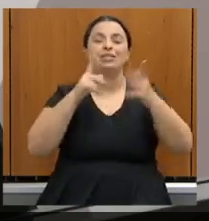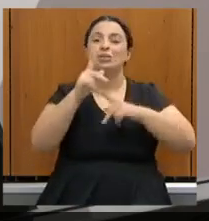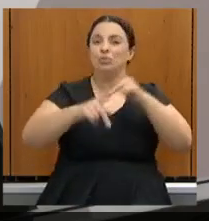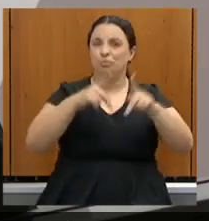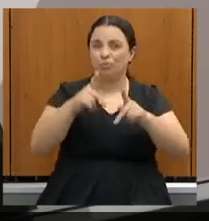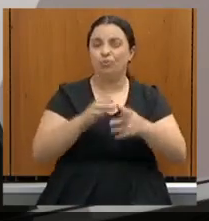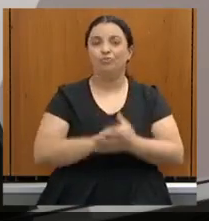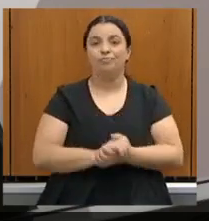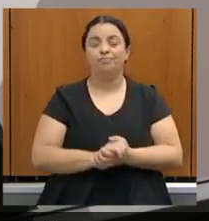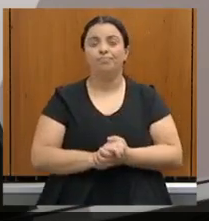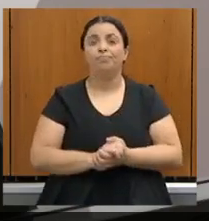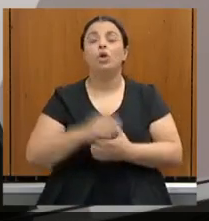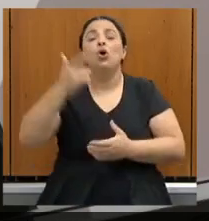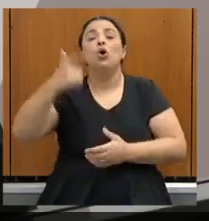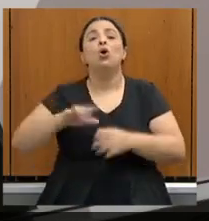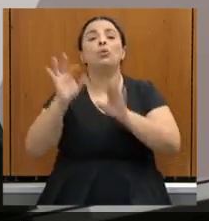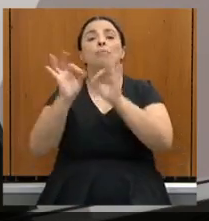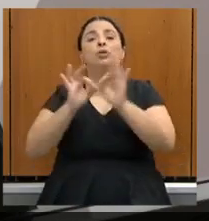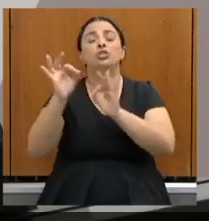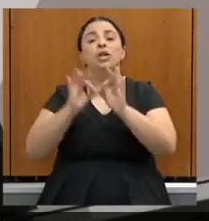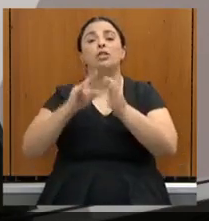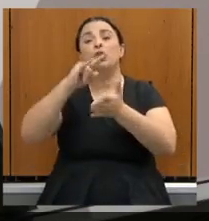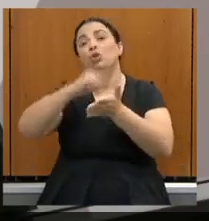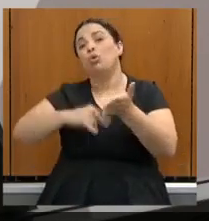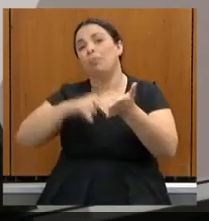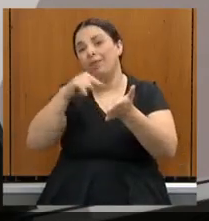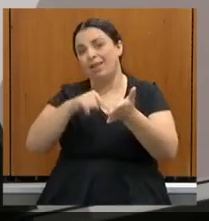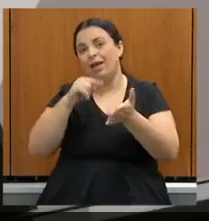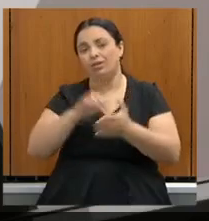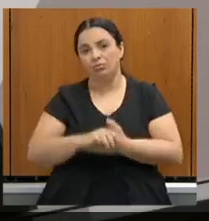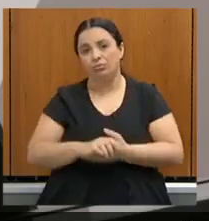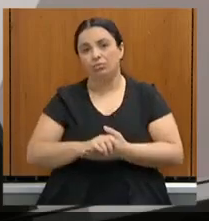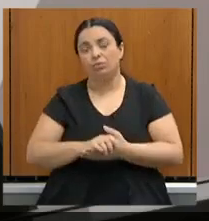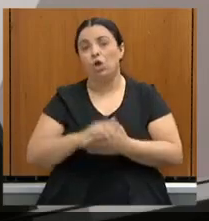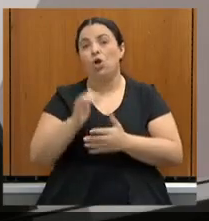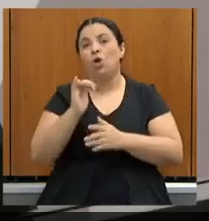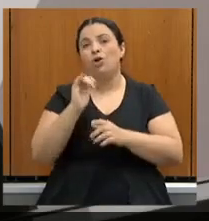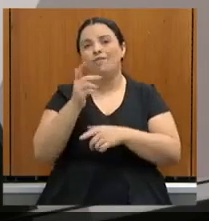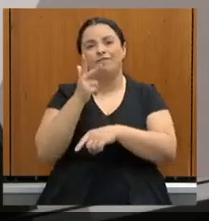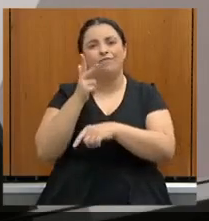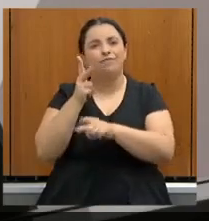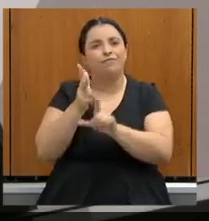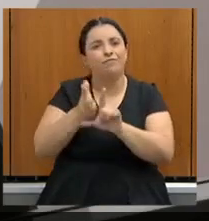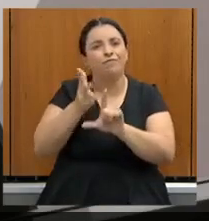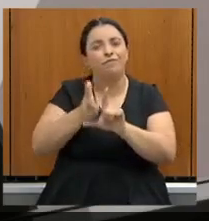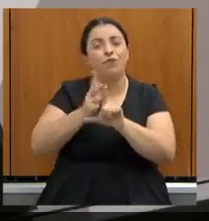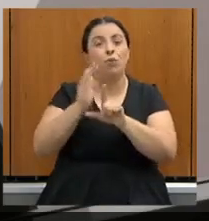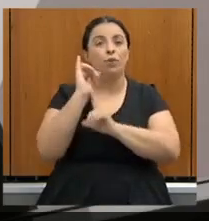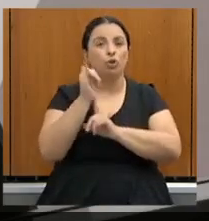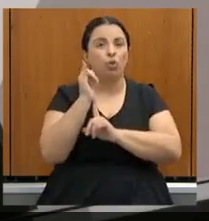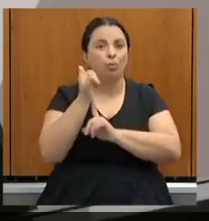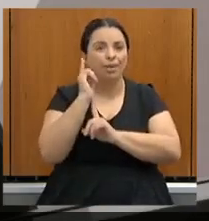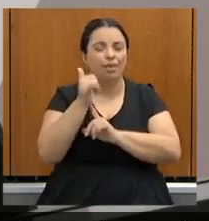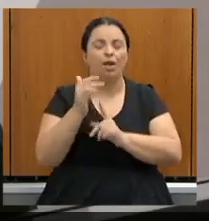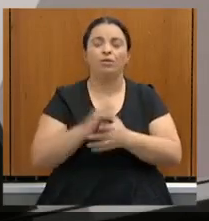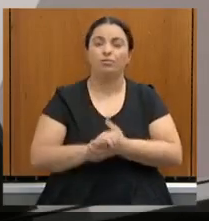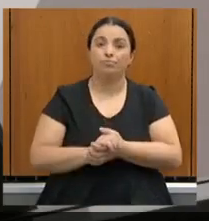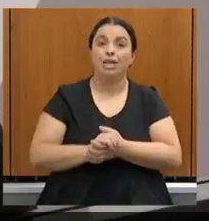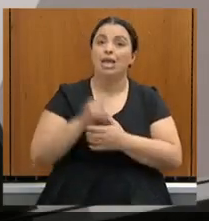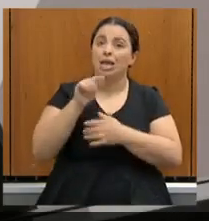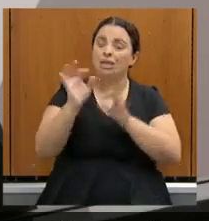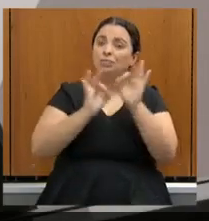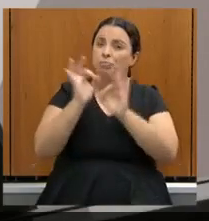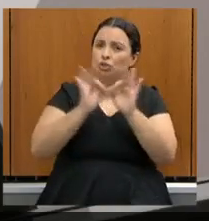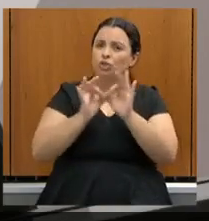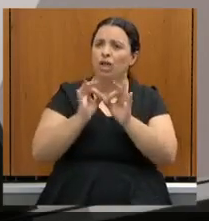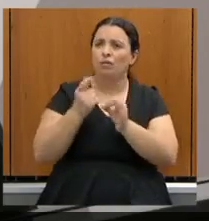projeto aqui, deputado Bosco, de um milhão de reais, deu muito problema aí, mas, vou dizer para vocês que ele, apesar